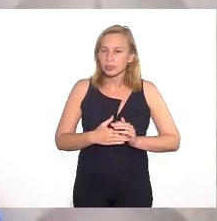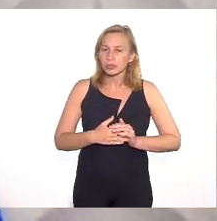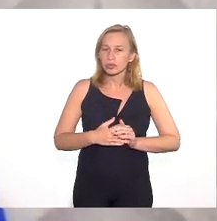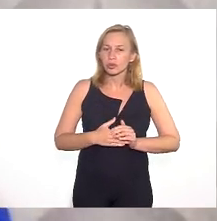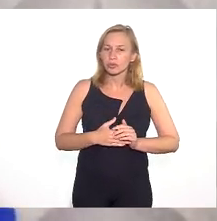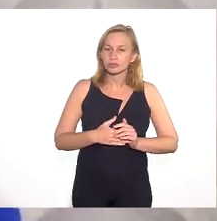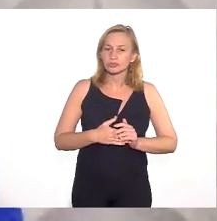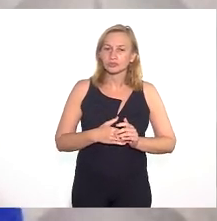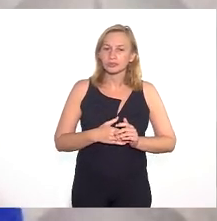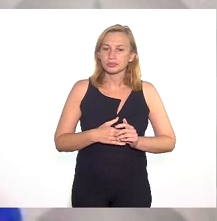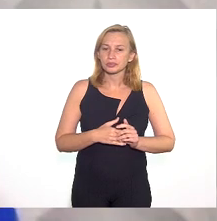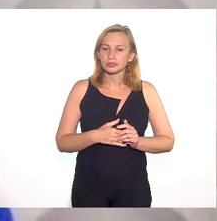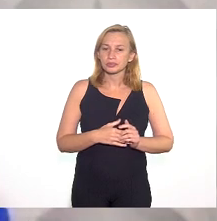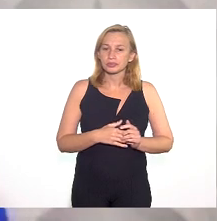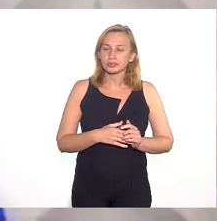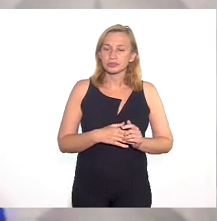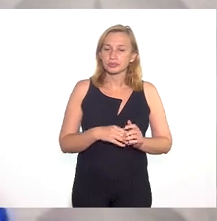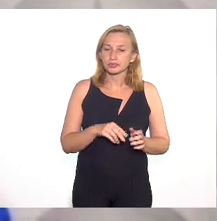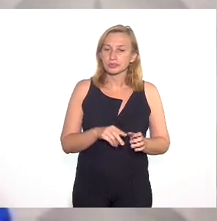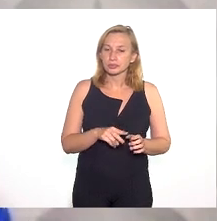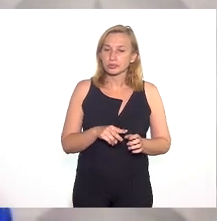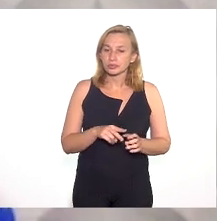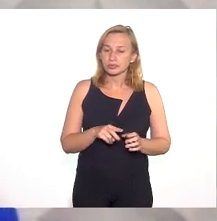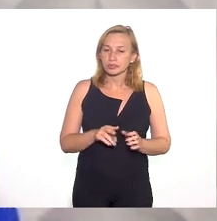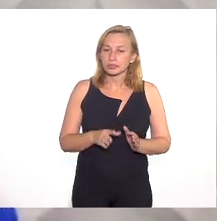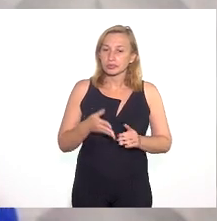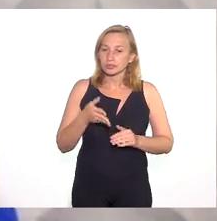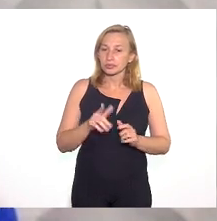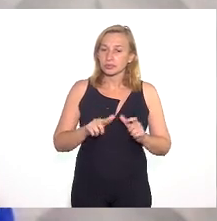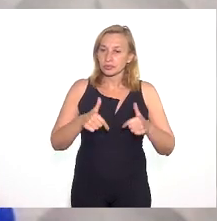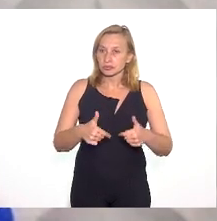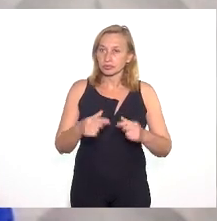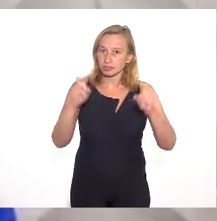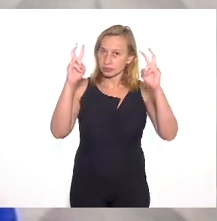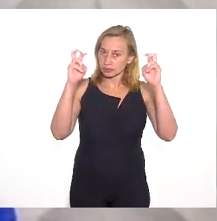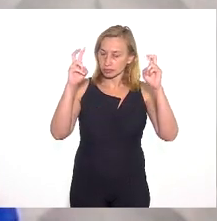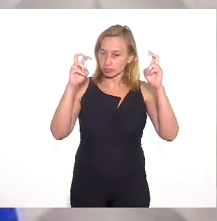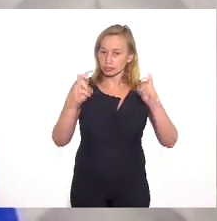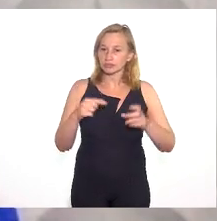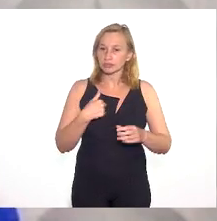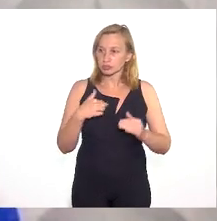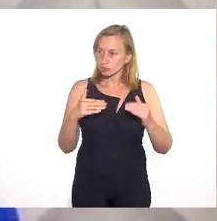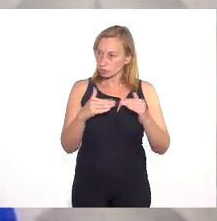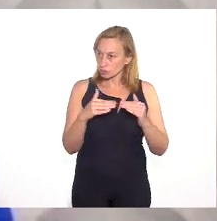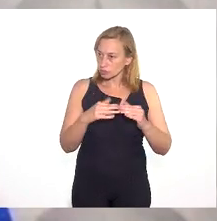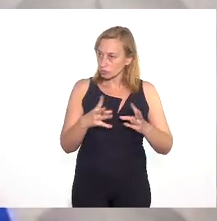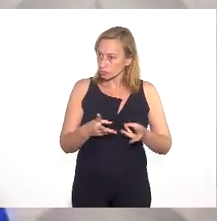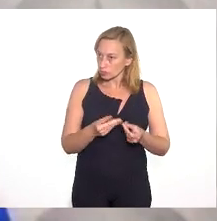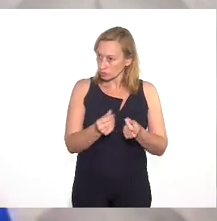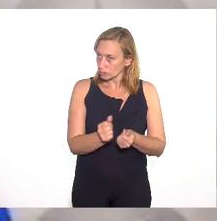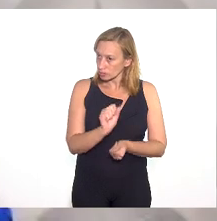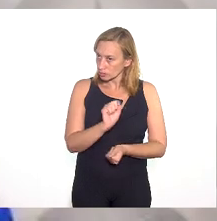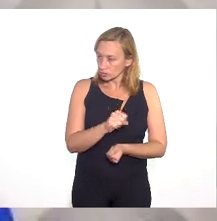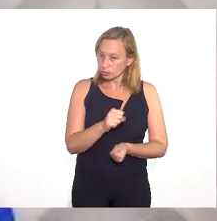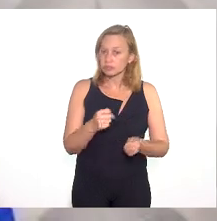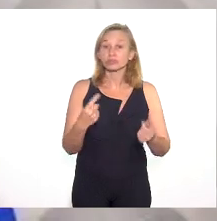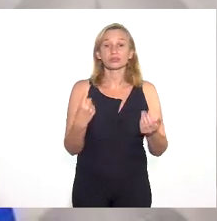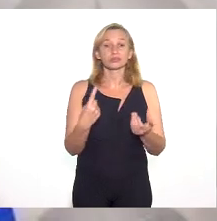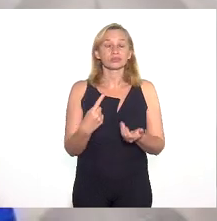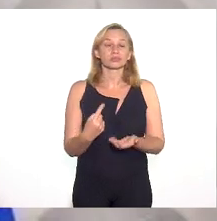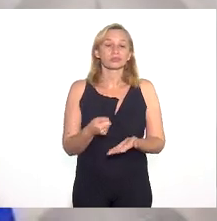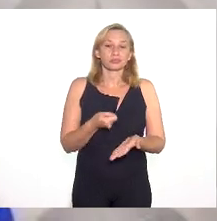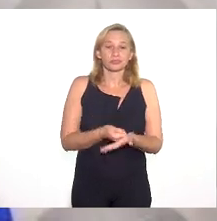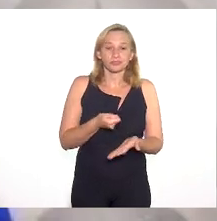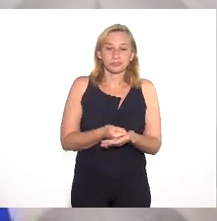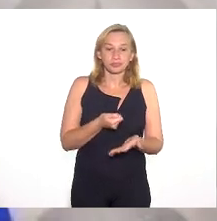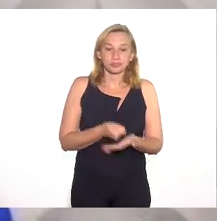que vão atuar aí nesse tema, que eu concordo com Vossa Excelência, que é extremamente sensível, obrigatoriamente vai